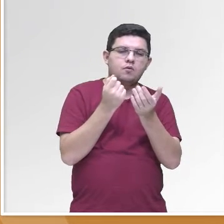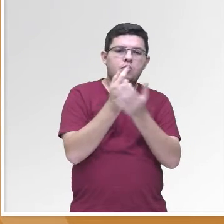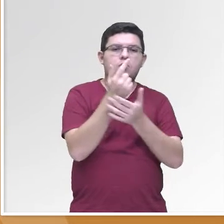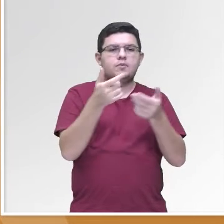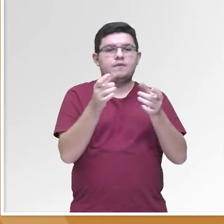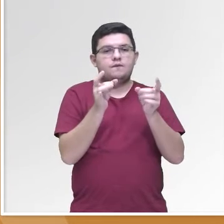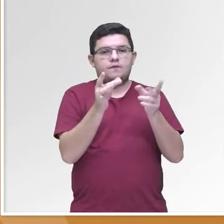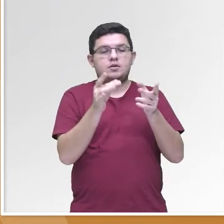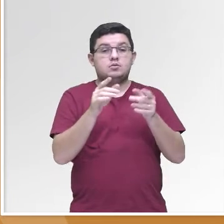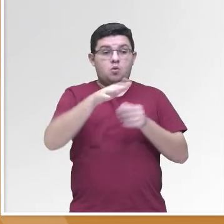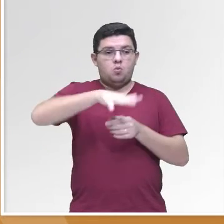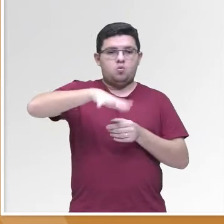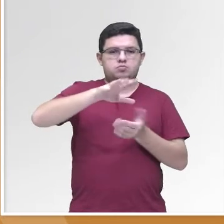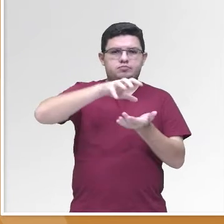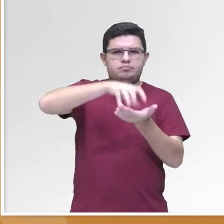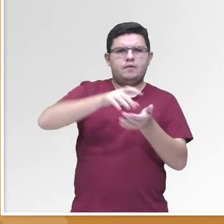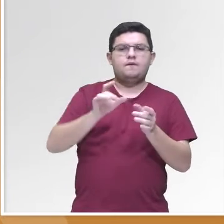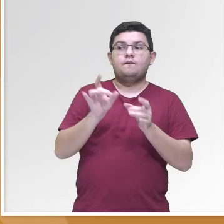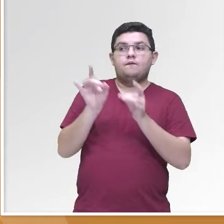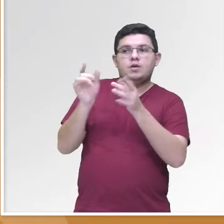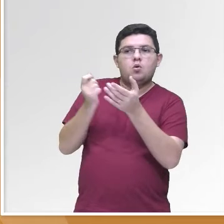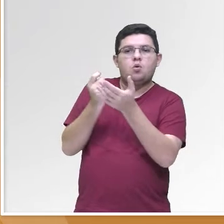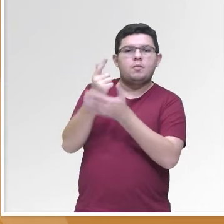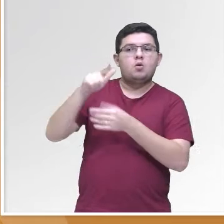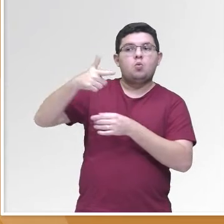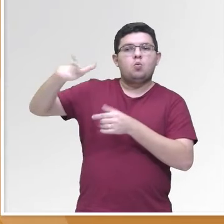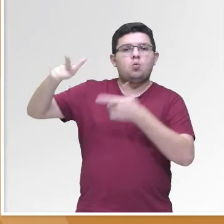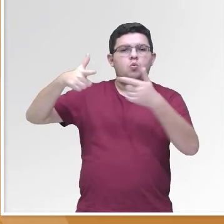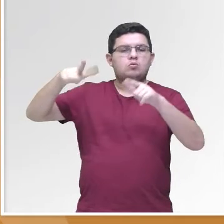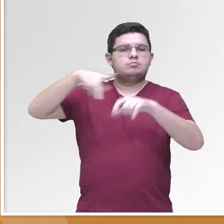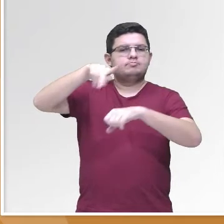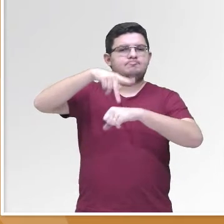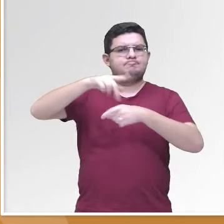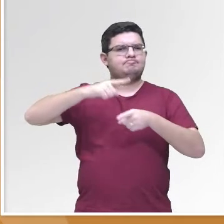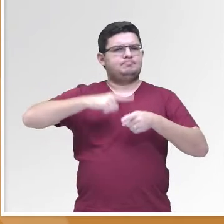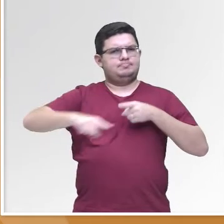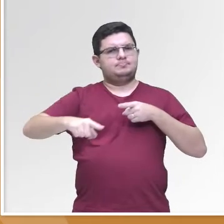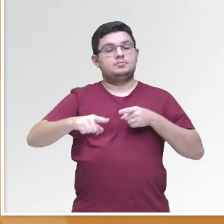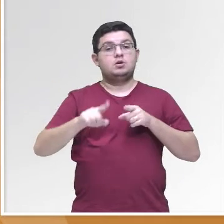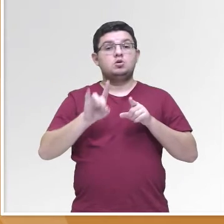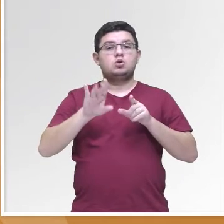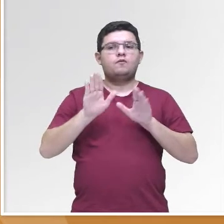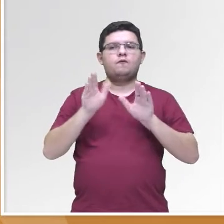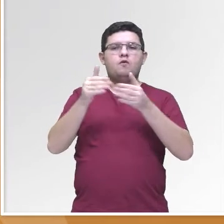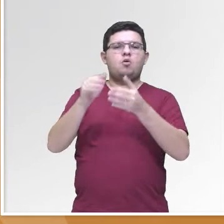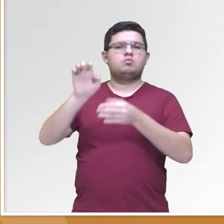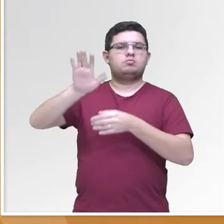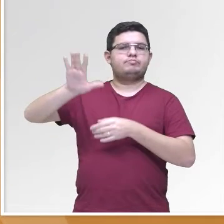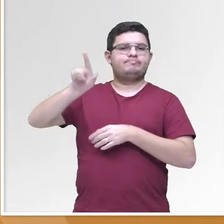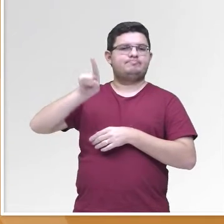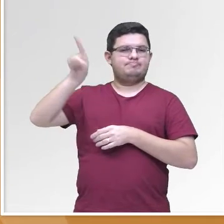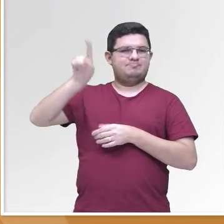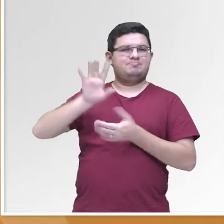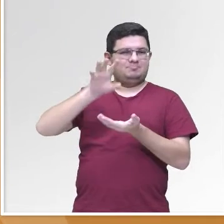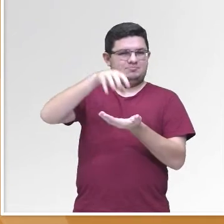vender produtos de outras nações, mantendo assim relações comerciais apenas com a sua metrópole.